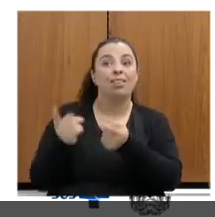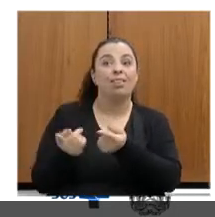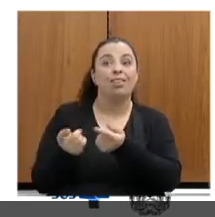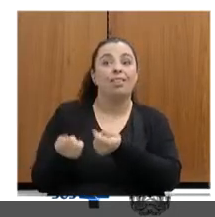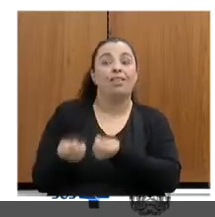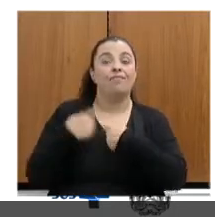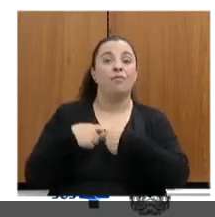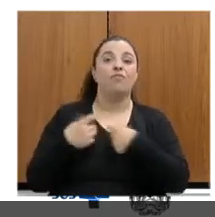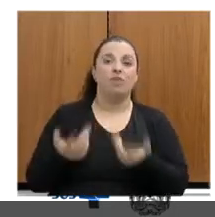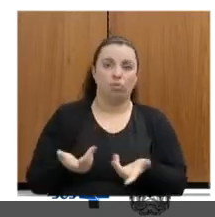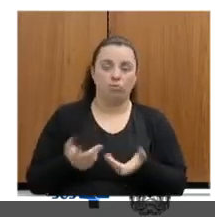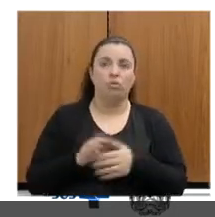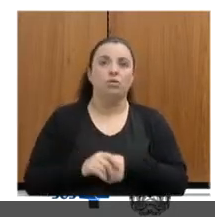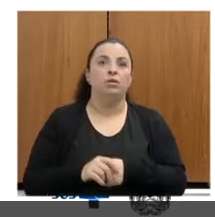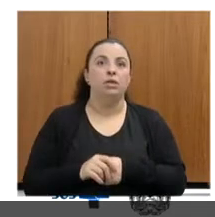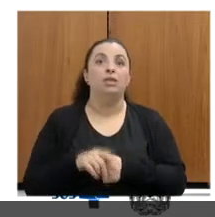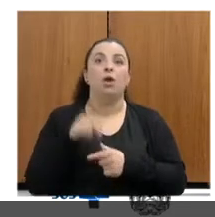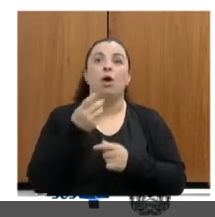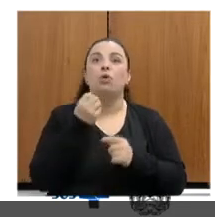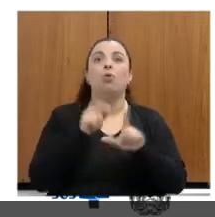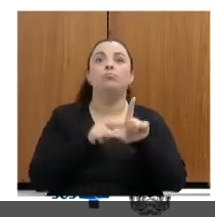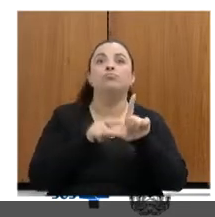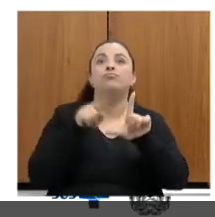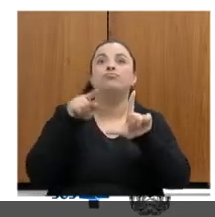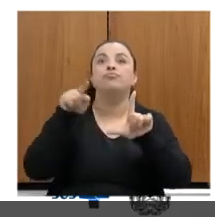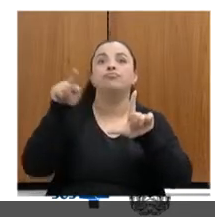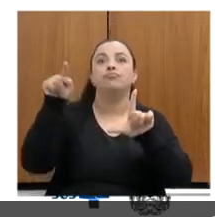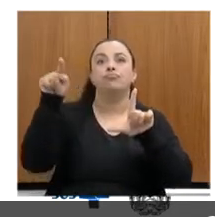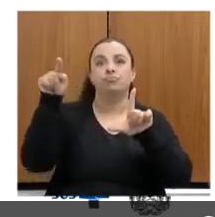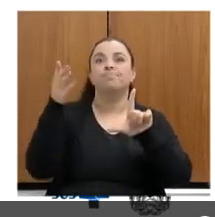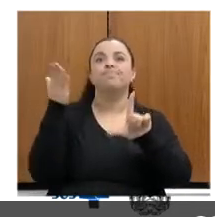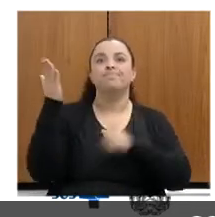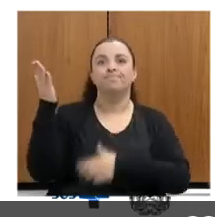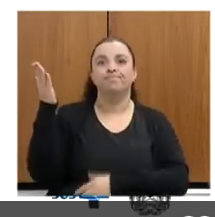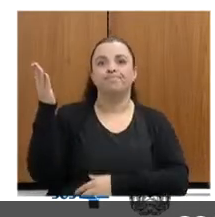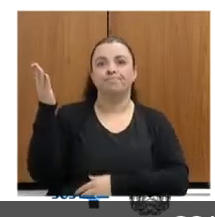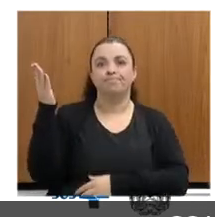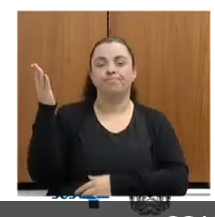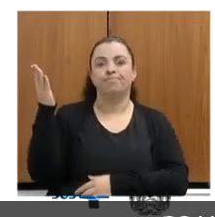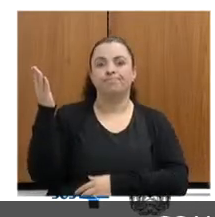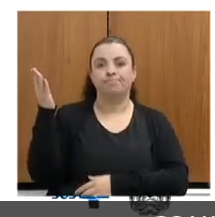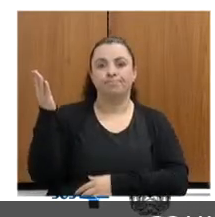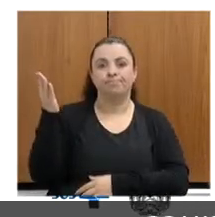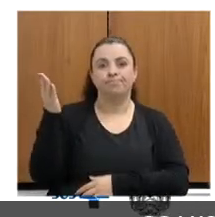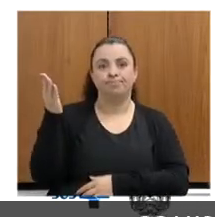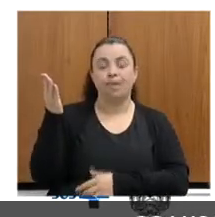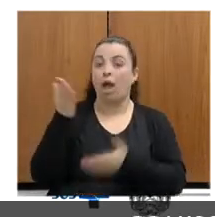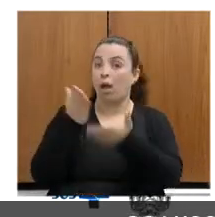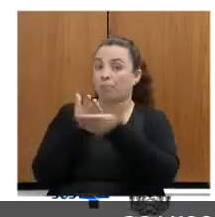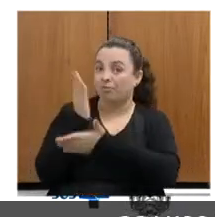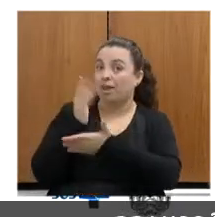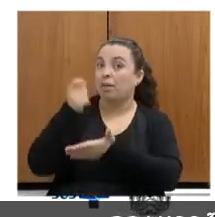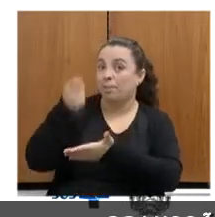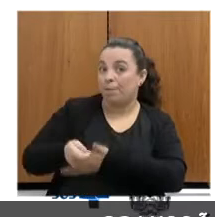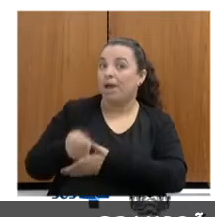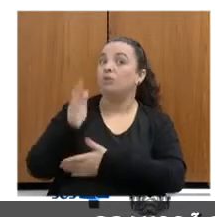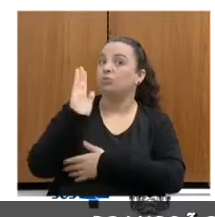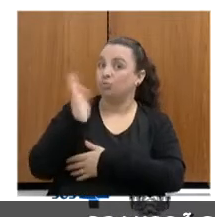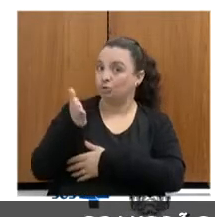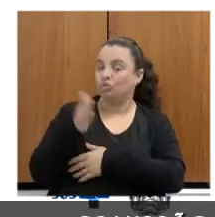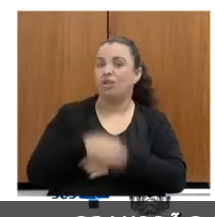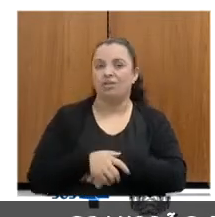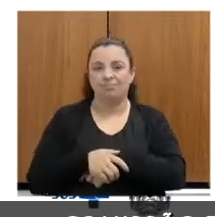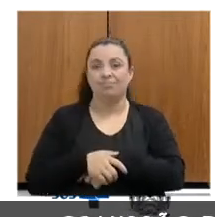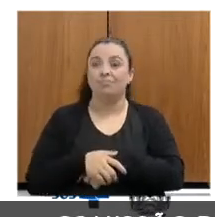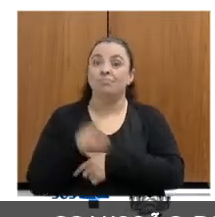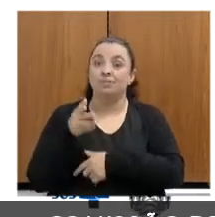cresceu as indicações realizadas e aprovadas E no caso agora pagas então em respeito a